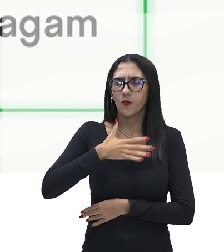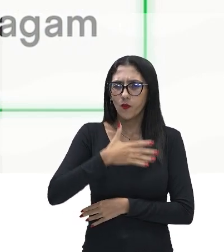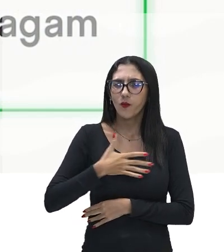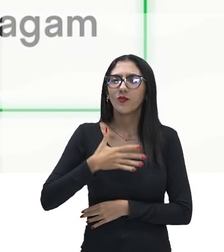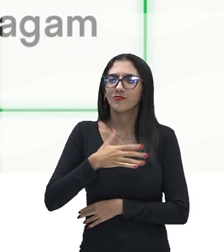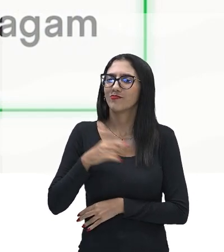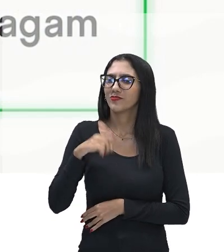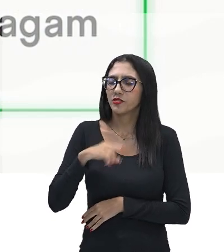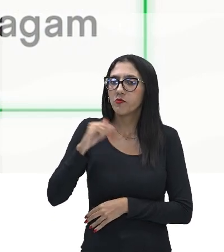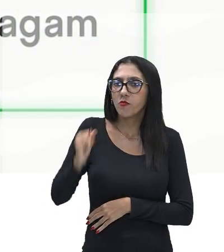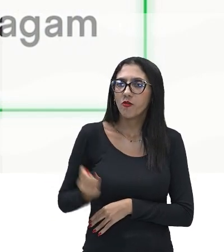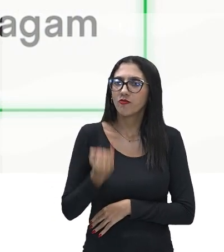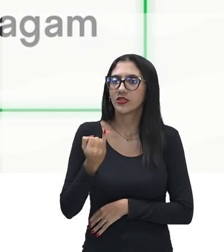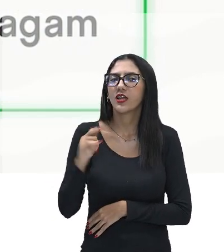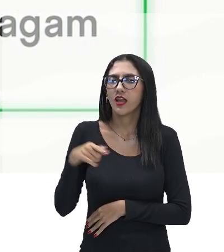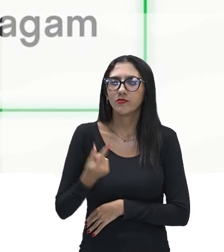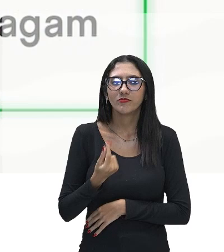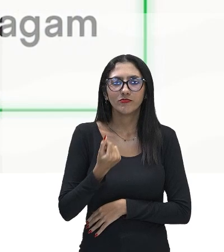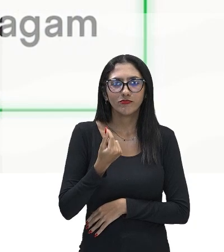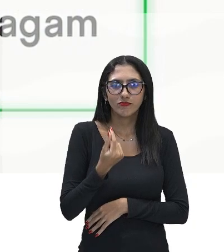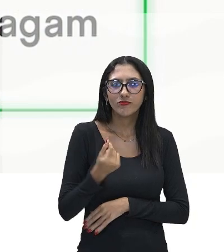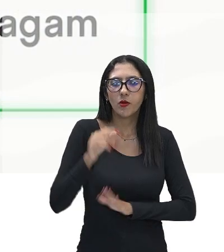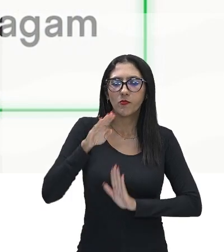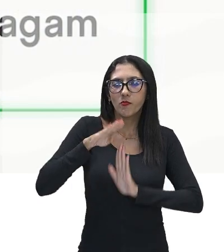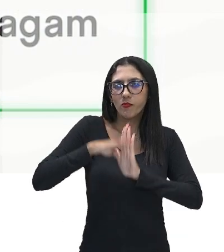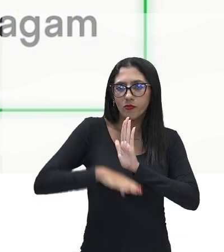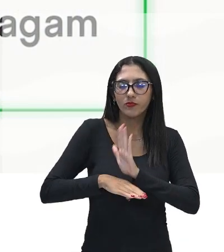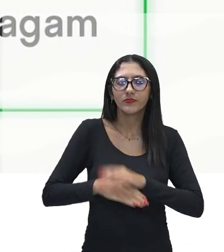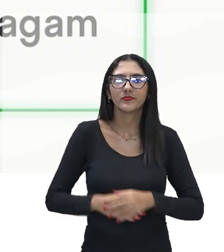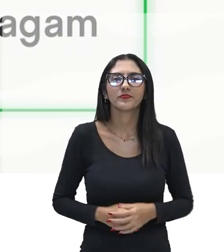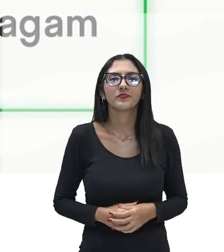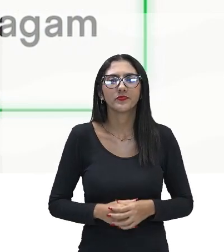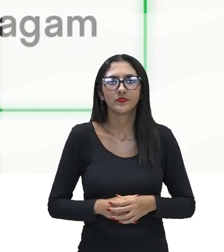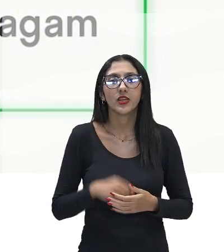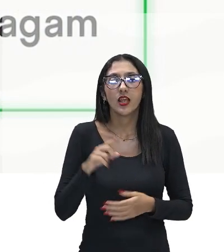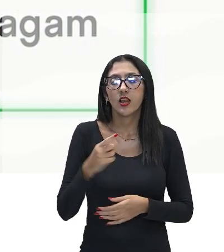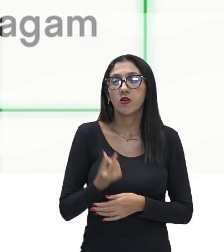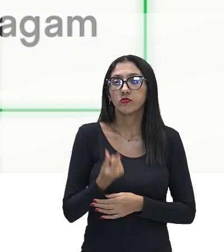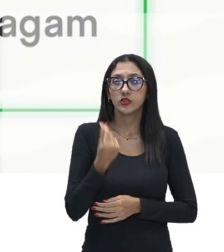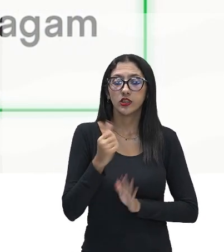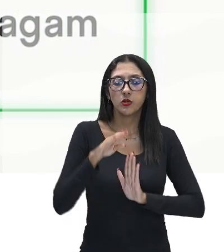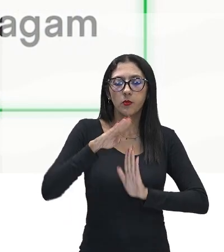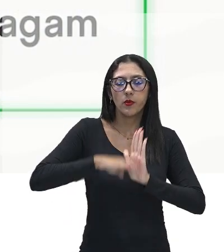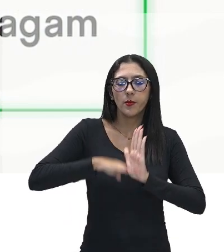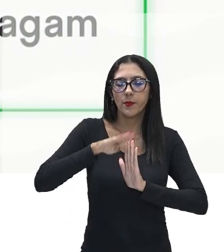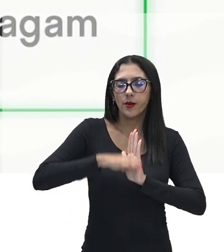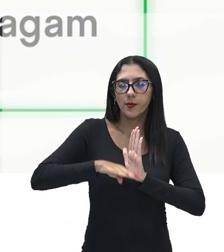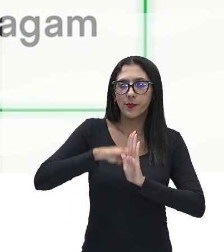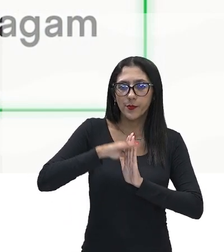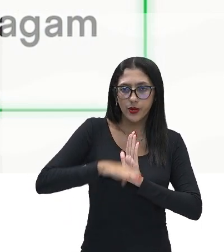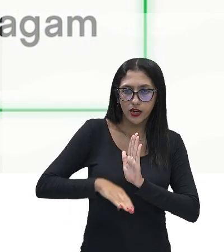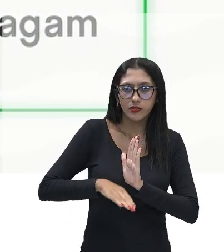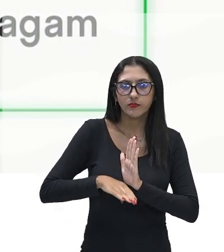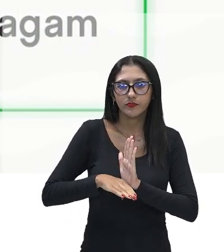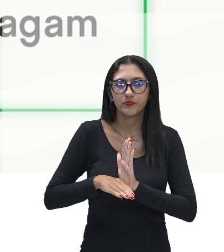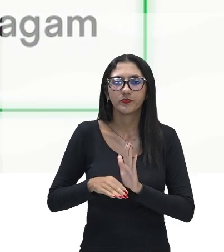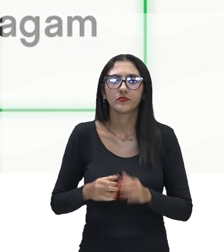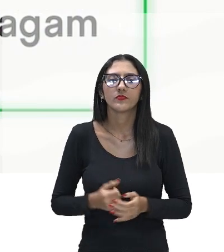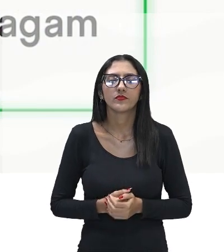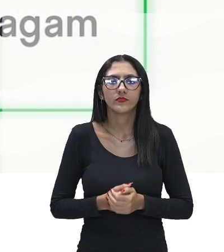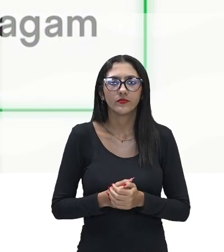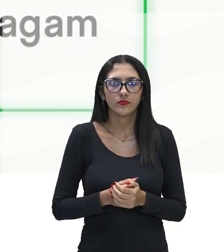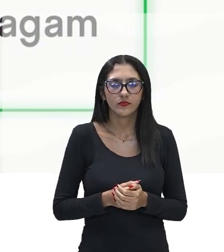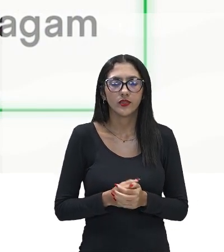de aproveitar promoções. É o valor retirado de uma transação comercial em relação à